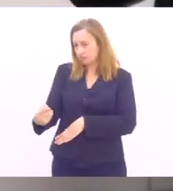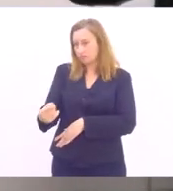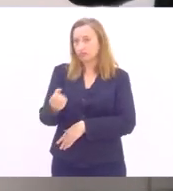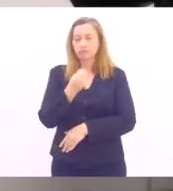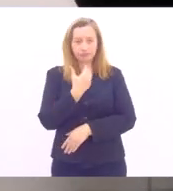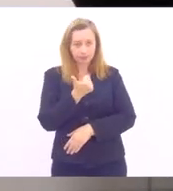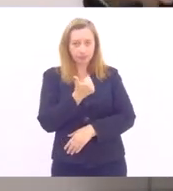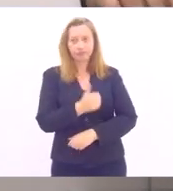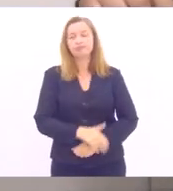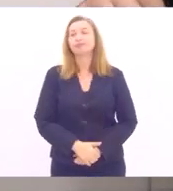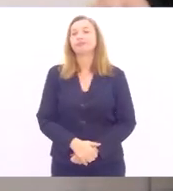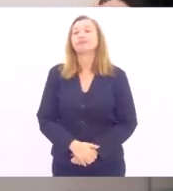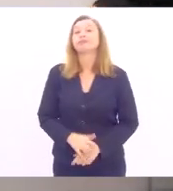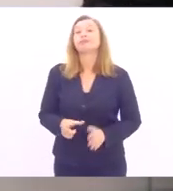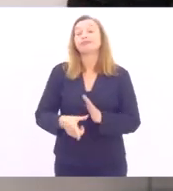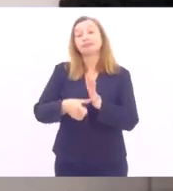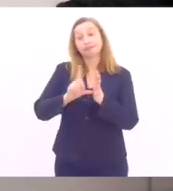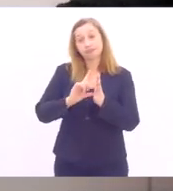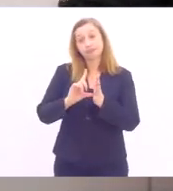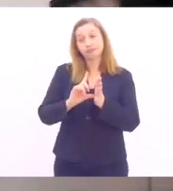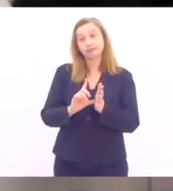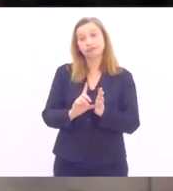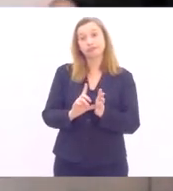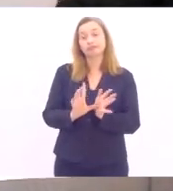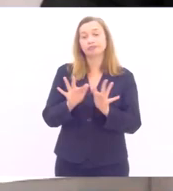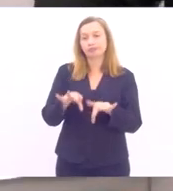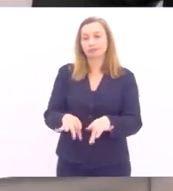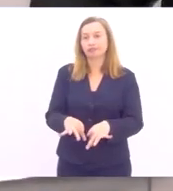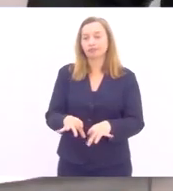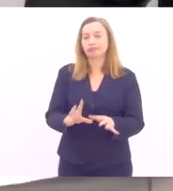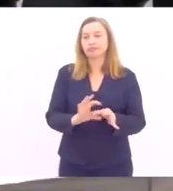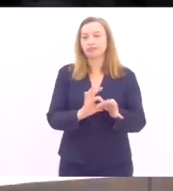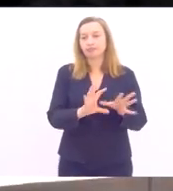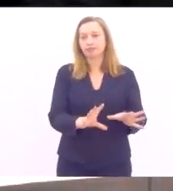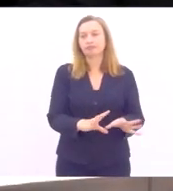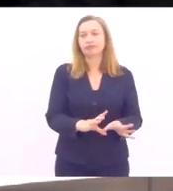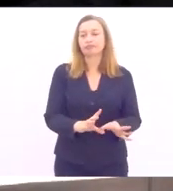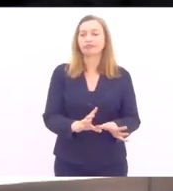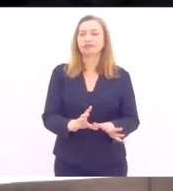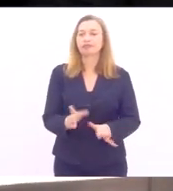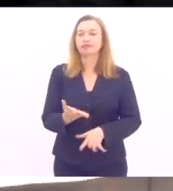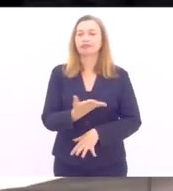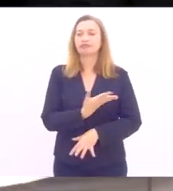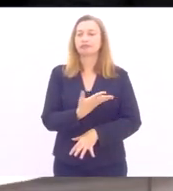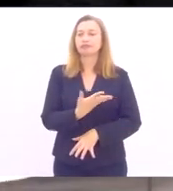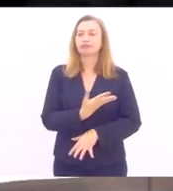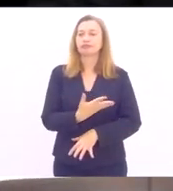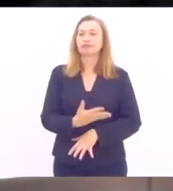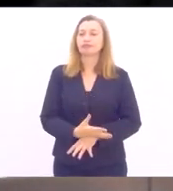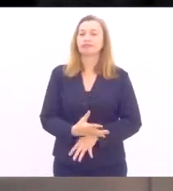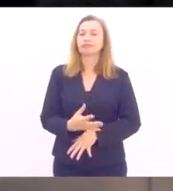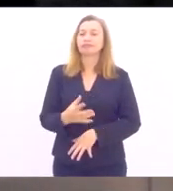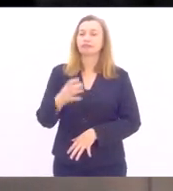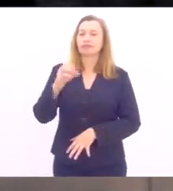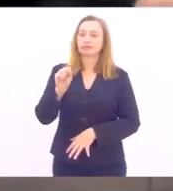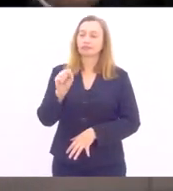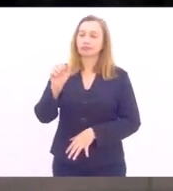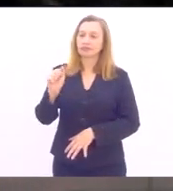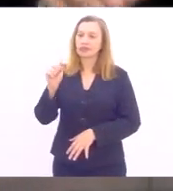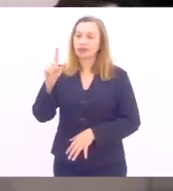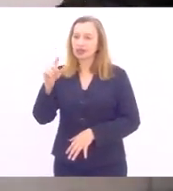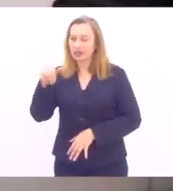bem. Antes de concluir e passar a palavra para o Coronel Salema, eu quero